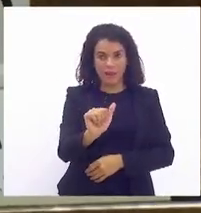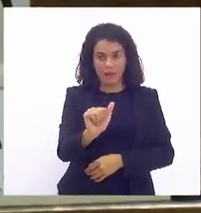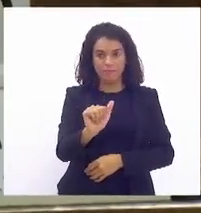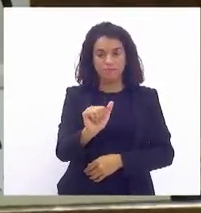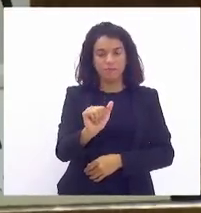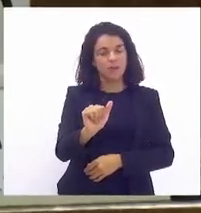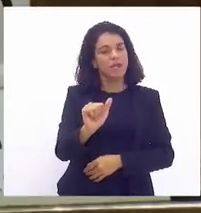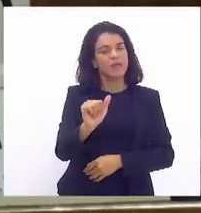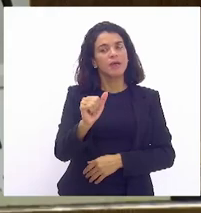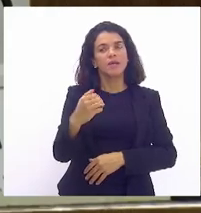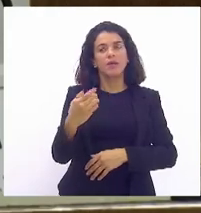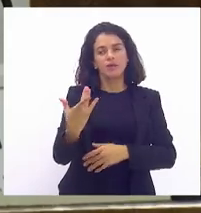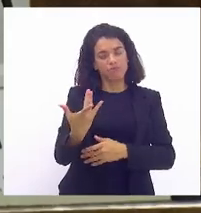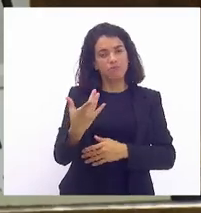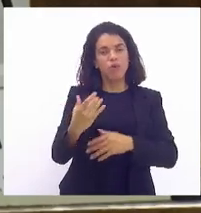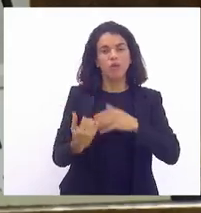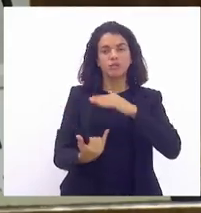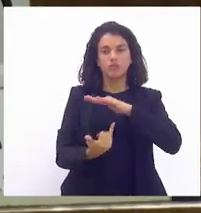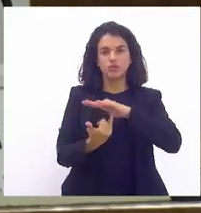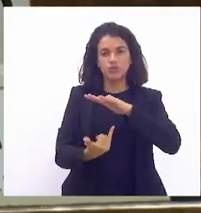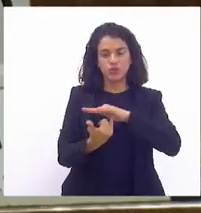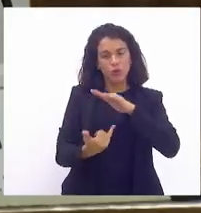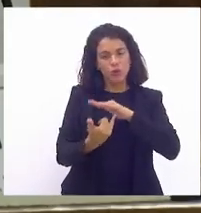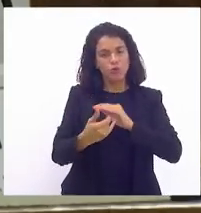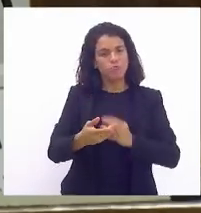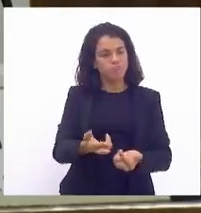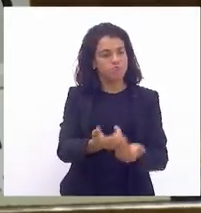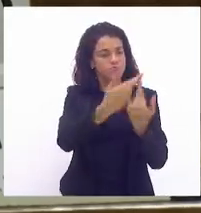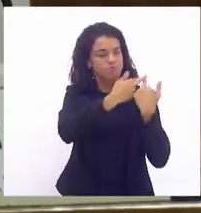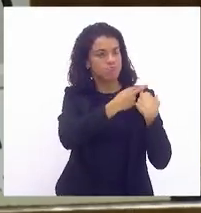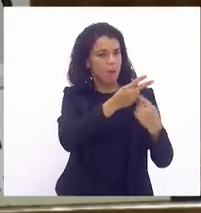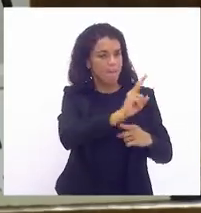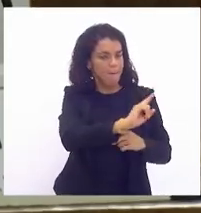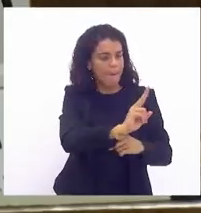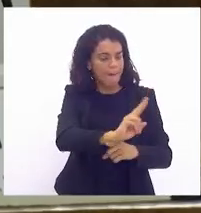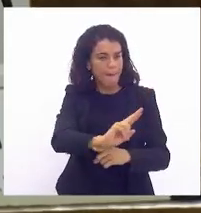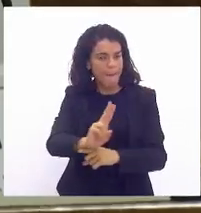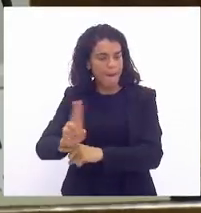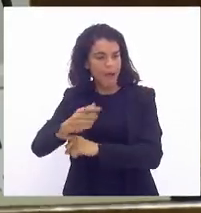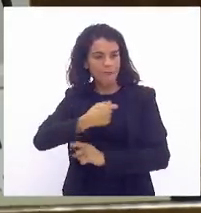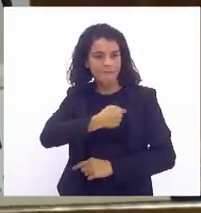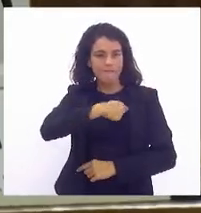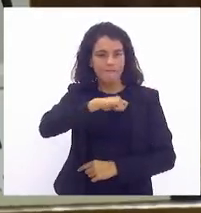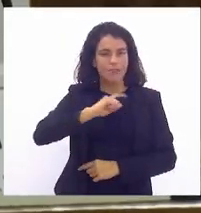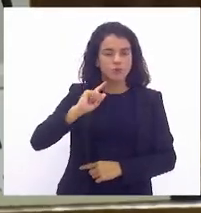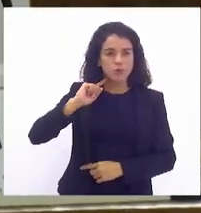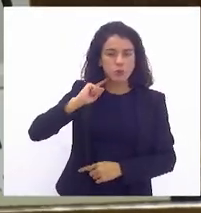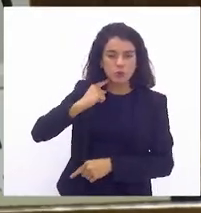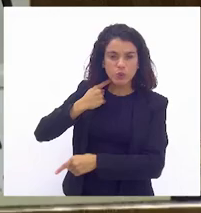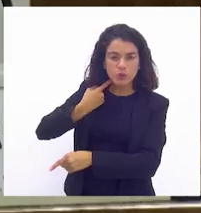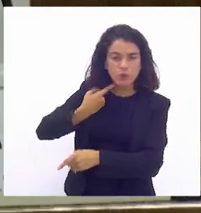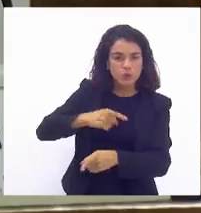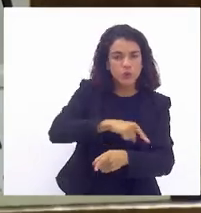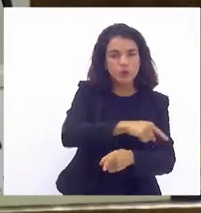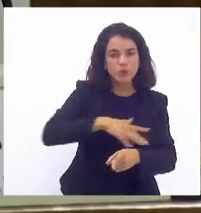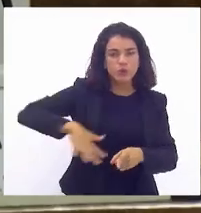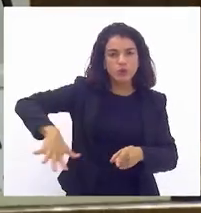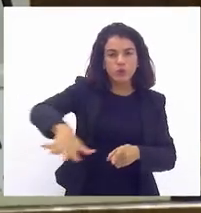órgão que tem compromisso de fiscalizar e acompanhar a poluição na cidade de Volta